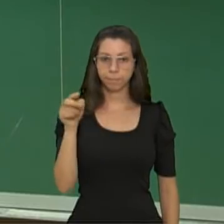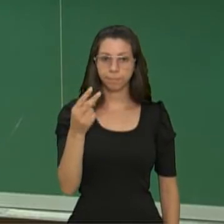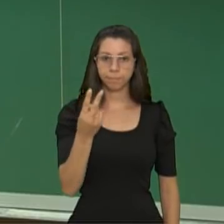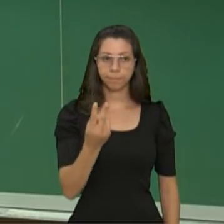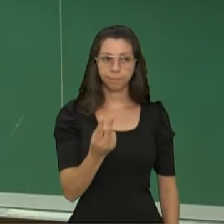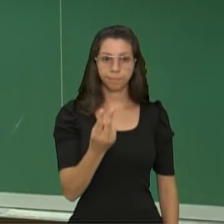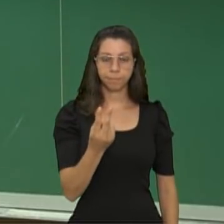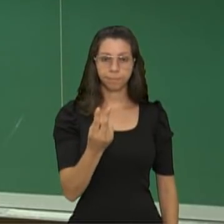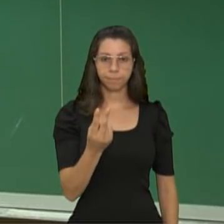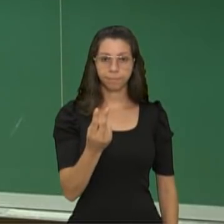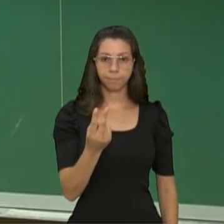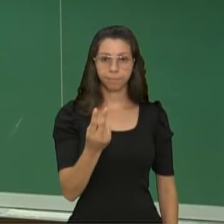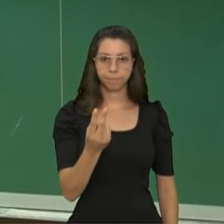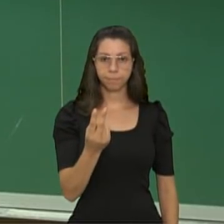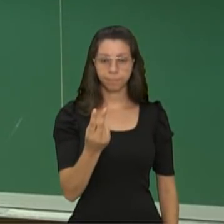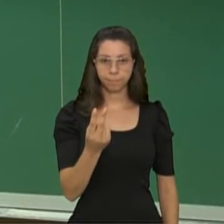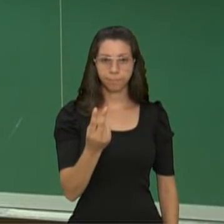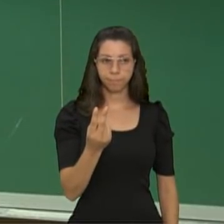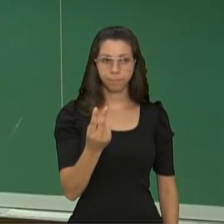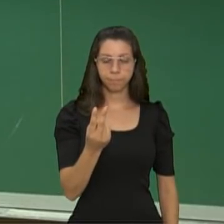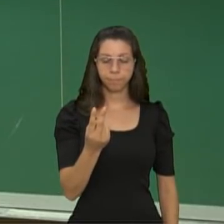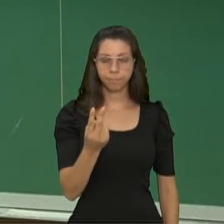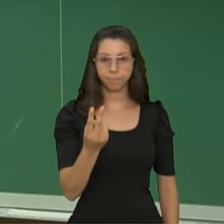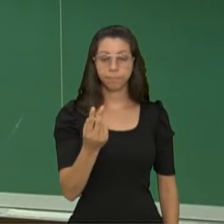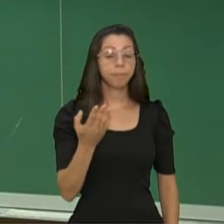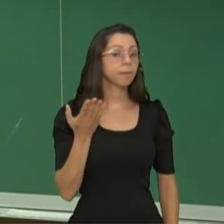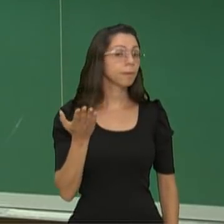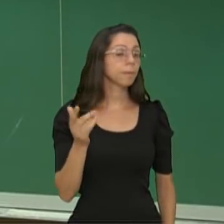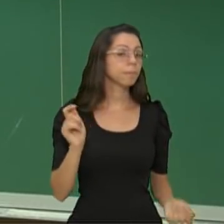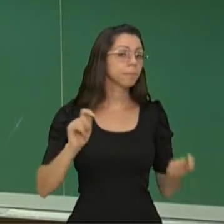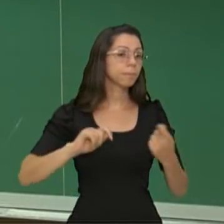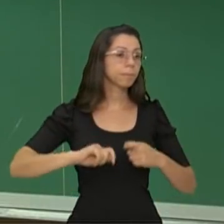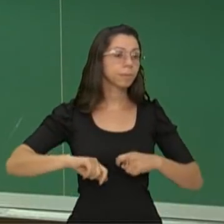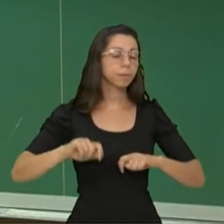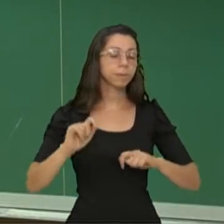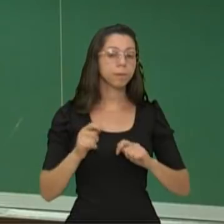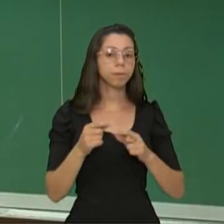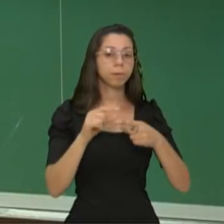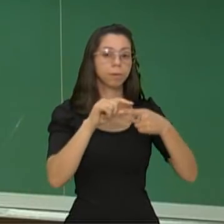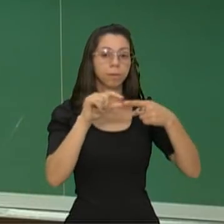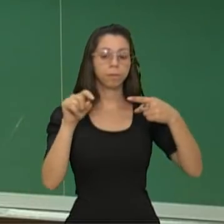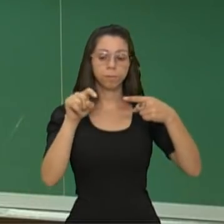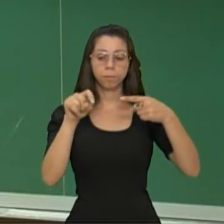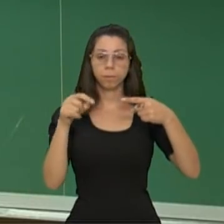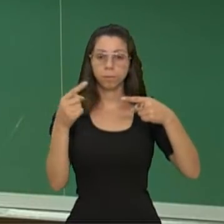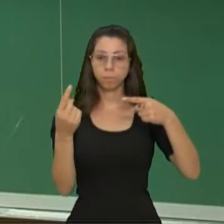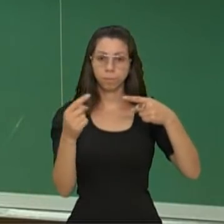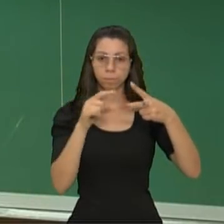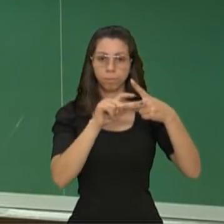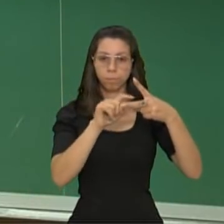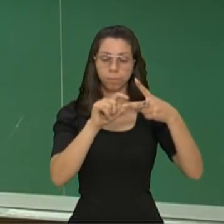dividido por 2. Agora a gente precisa calcular x1 e x2. Vou começar a